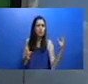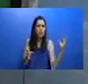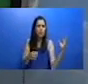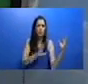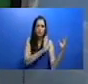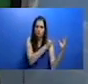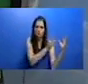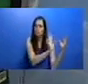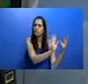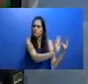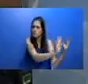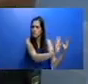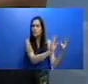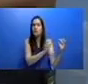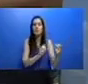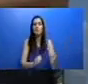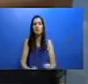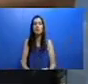2 dúzias,